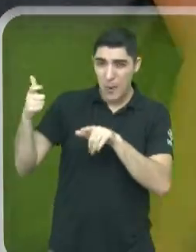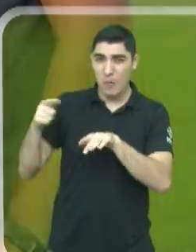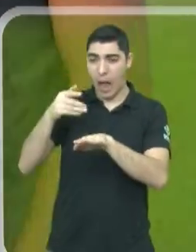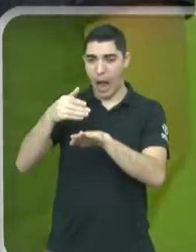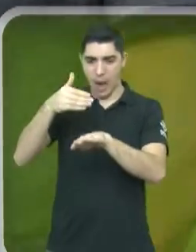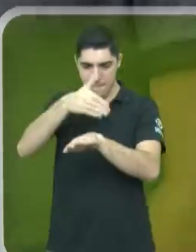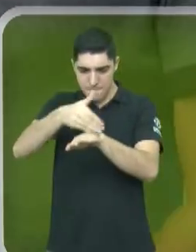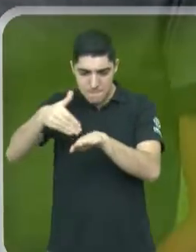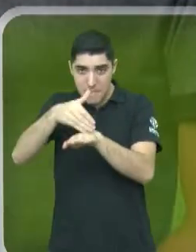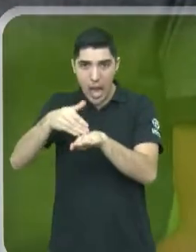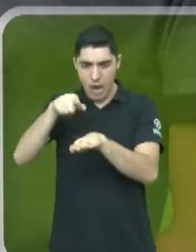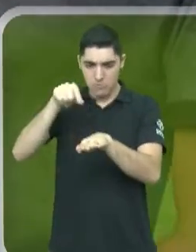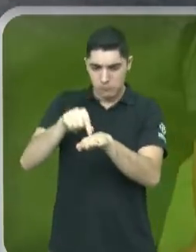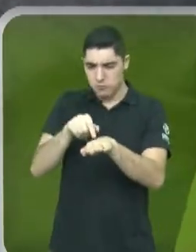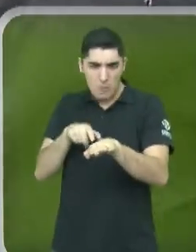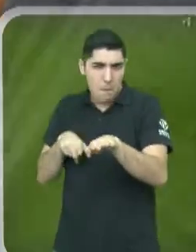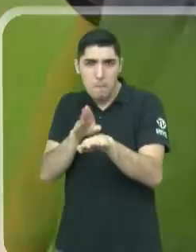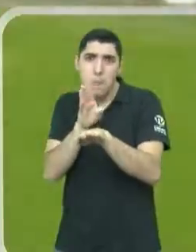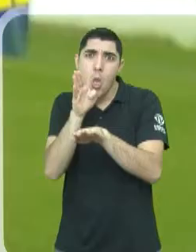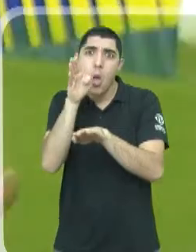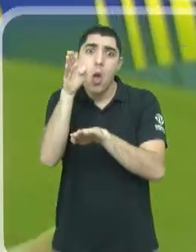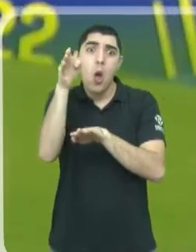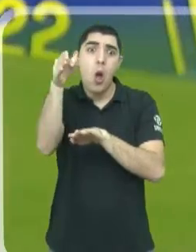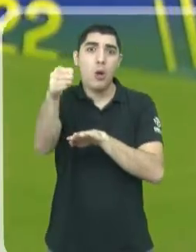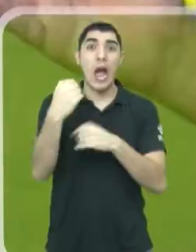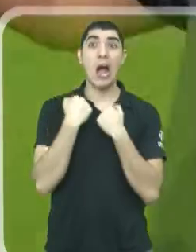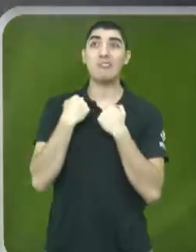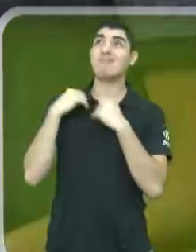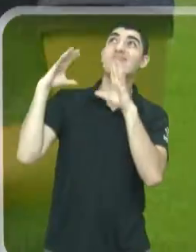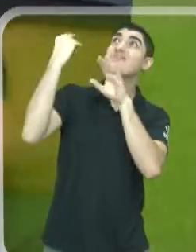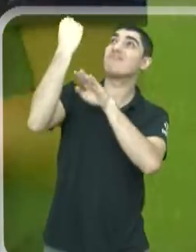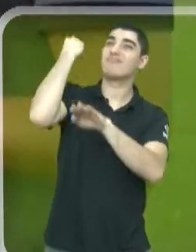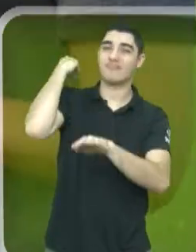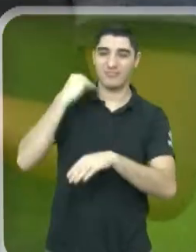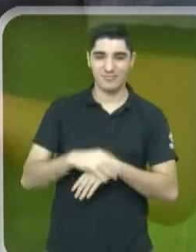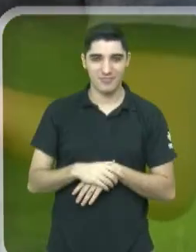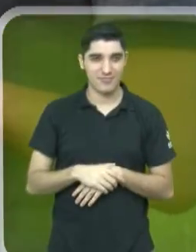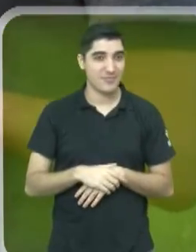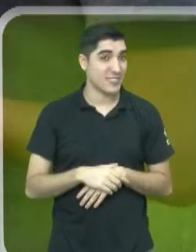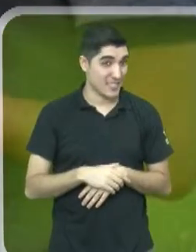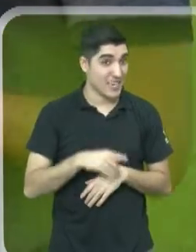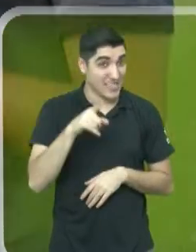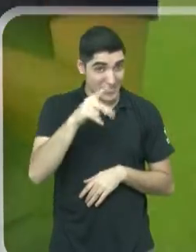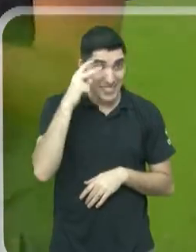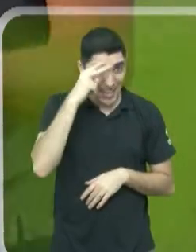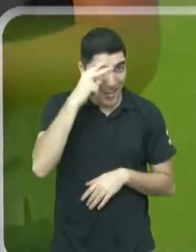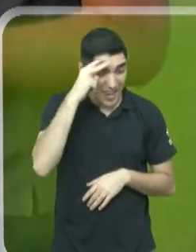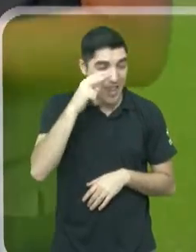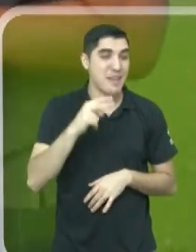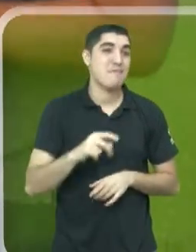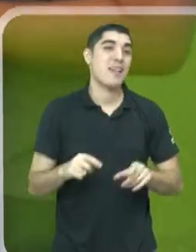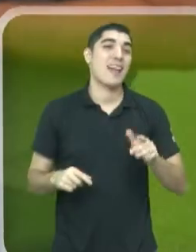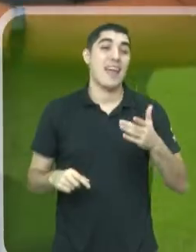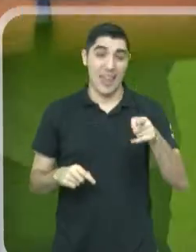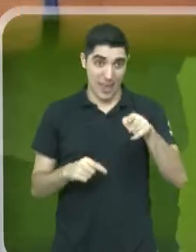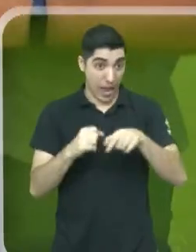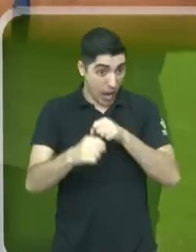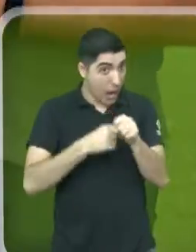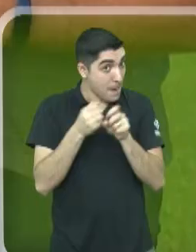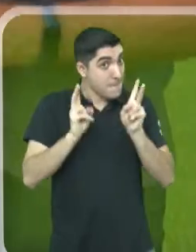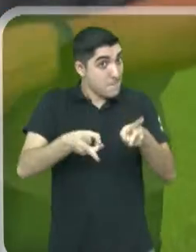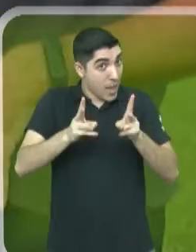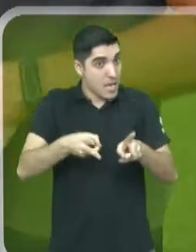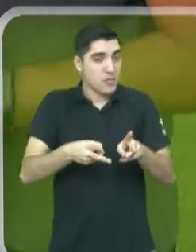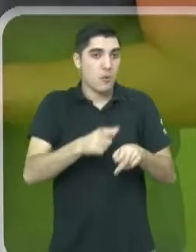círculo central, você foi lá e bateu, e o Yamada tomou aquele piruzão, Yamada. Vieira, você vai lembrar, né, naquele ano, o